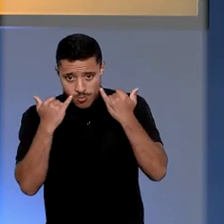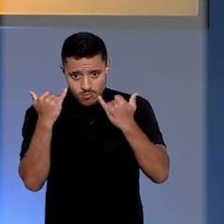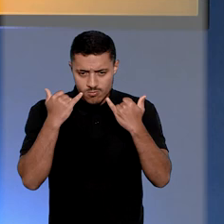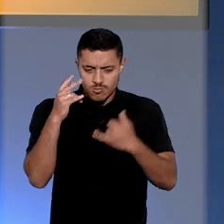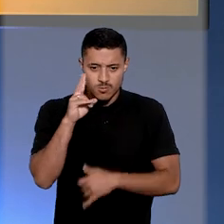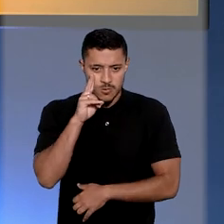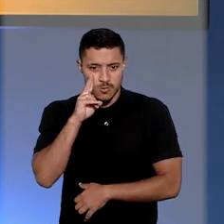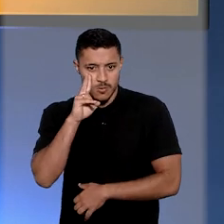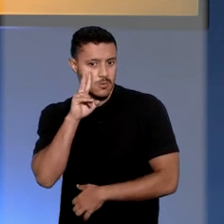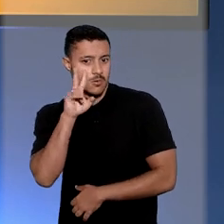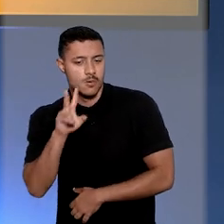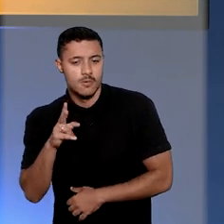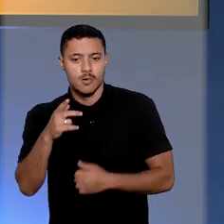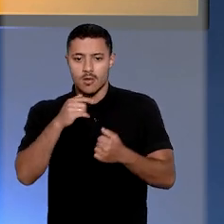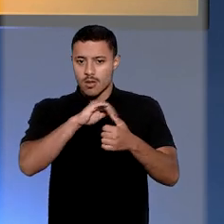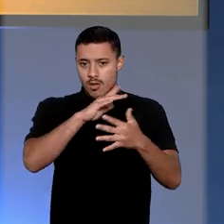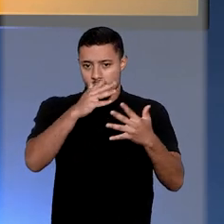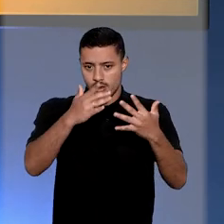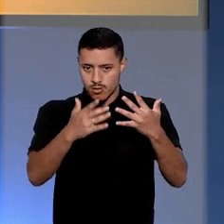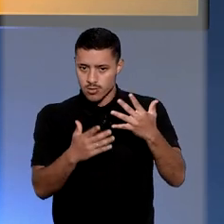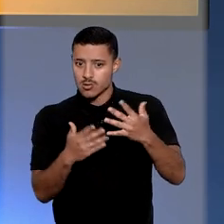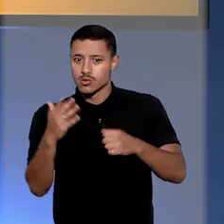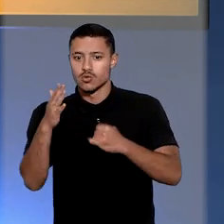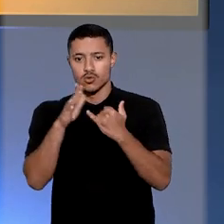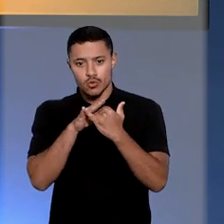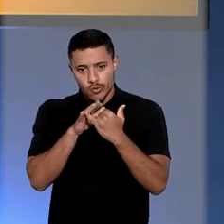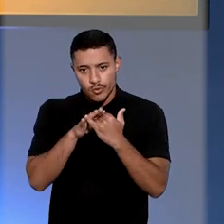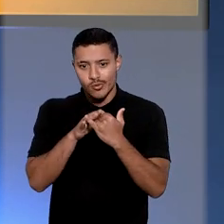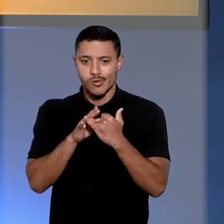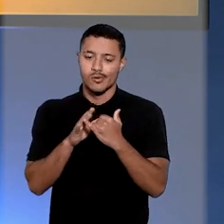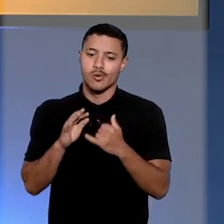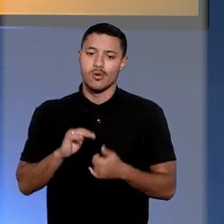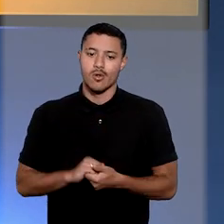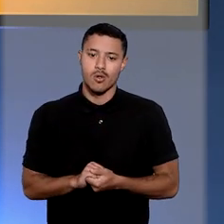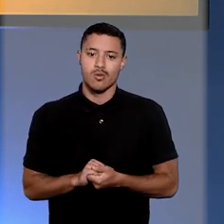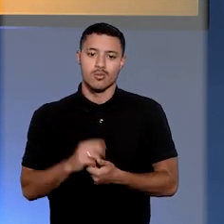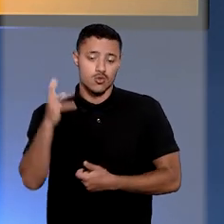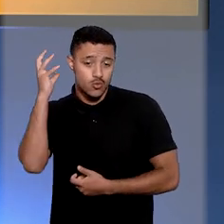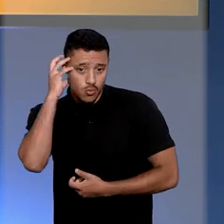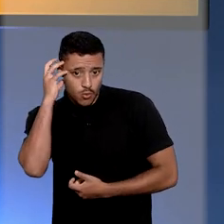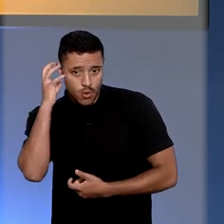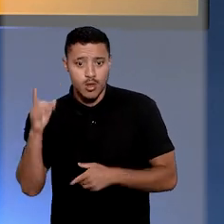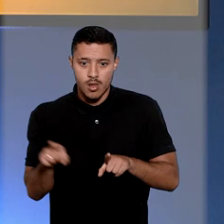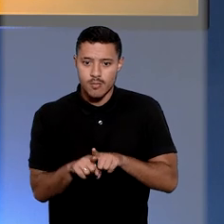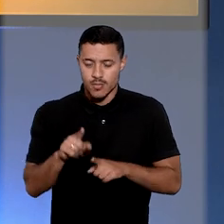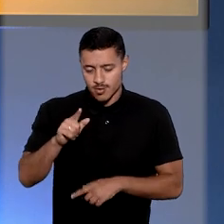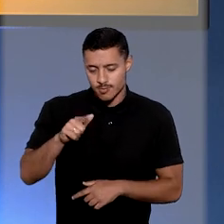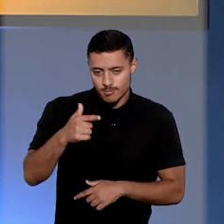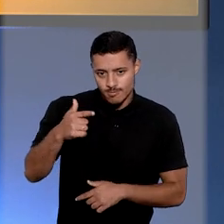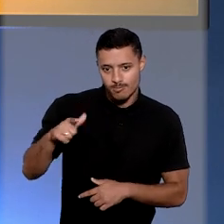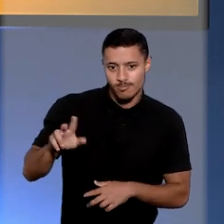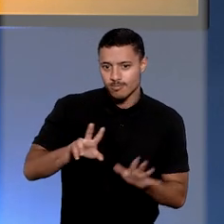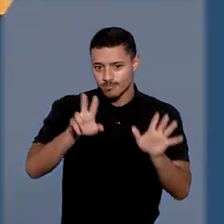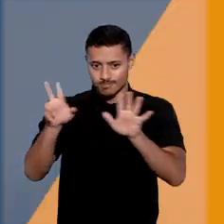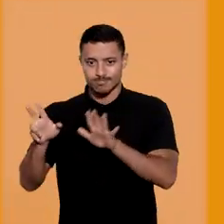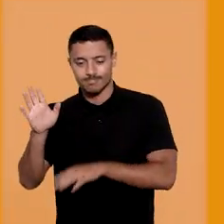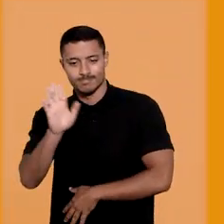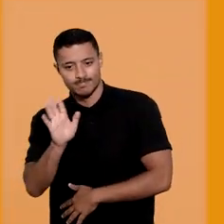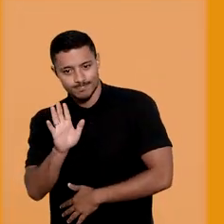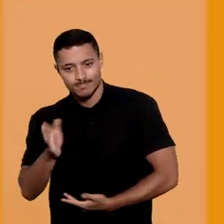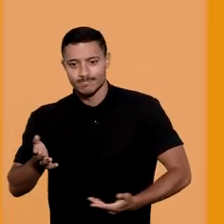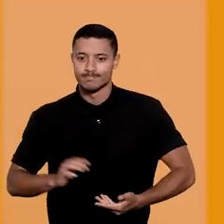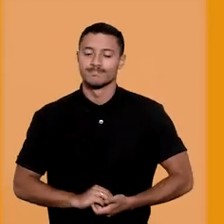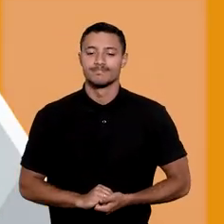você confere nas redes sociais, no YouTube e nas plataformas de podcast. Até a próxima semana. Tchau, tchau!